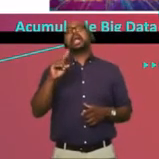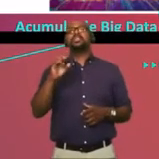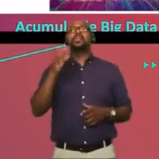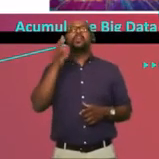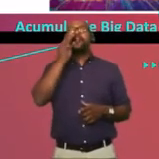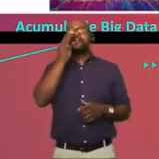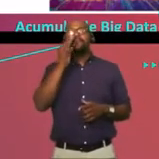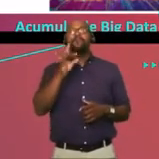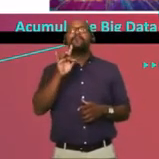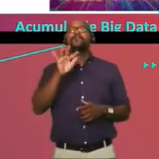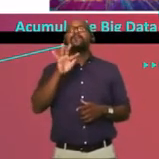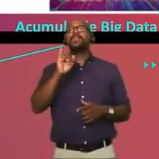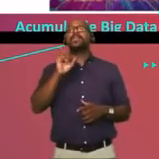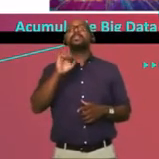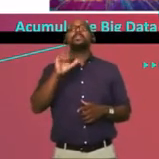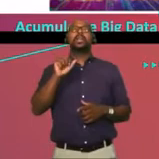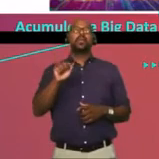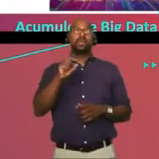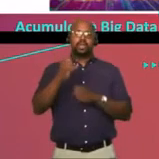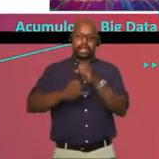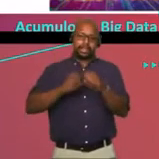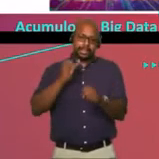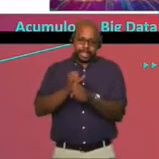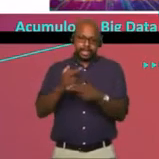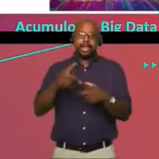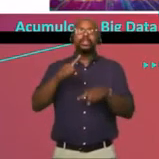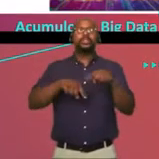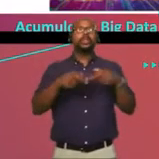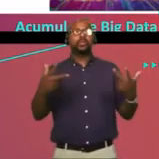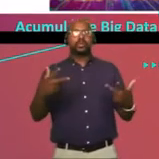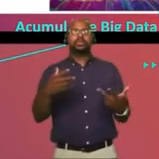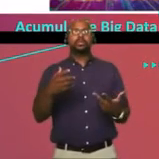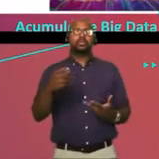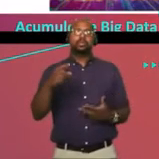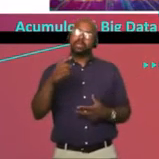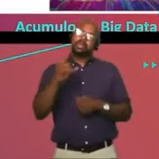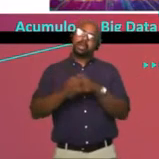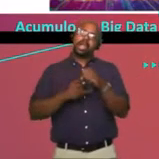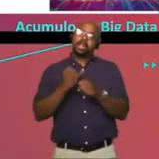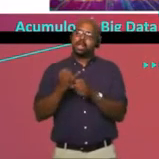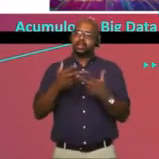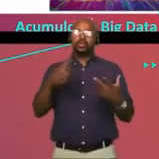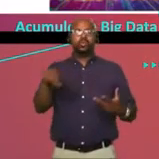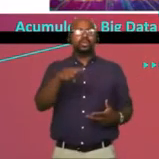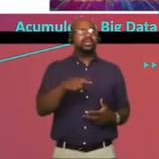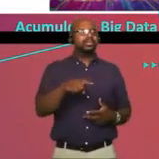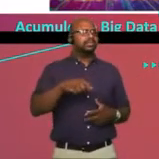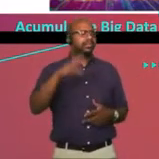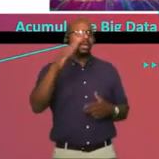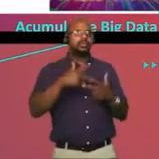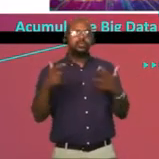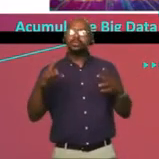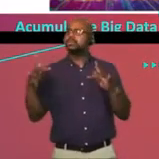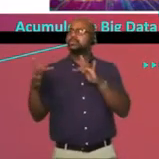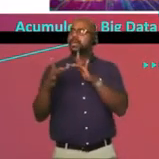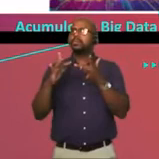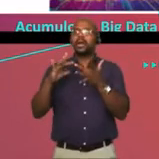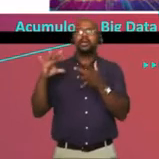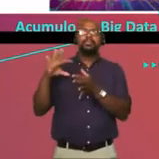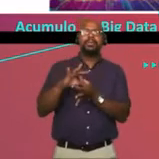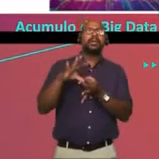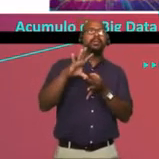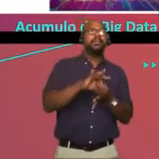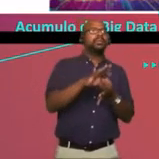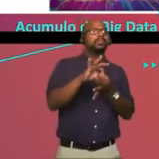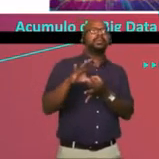física O que que tem primeiro a internet das coisas internet of the team's cada vez mais as coisas são conectadas por